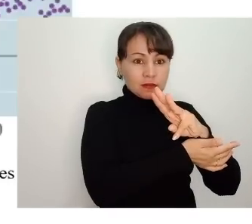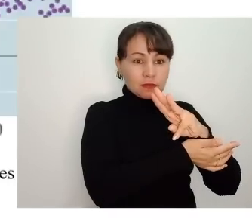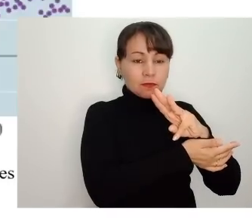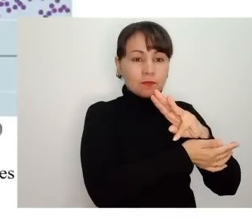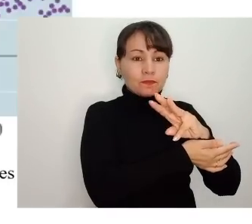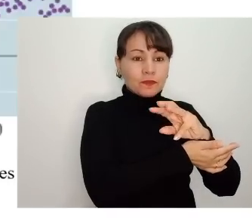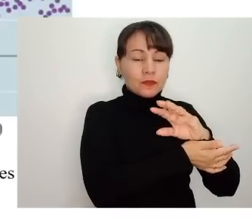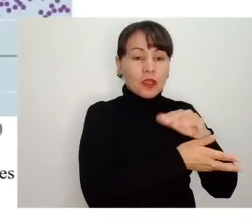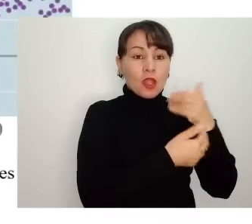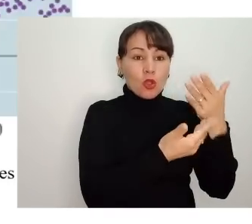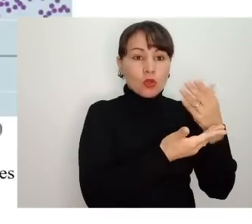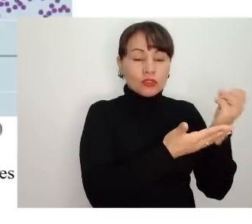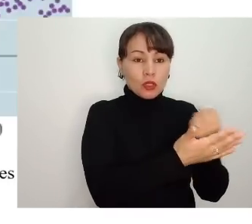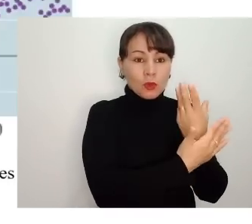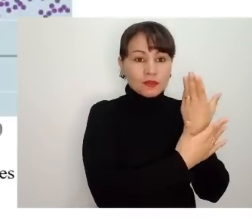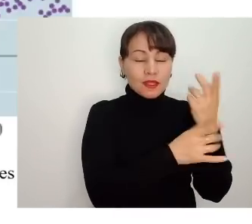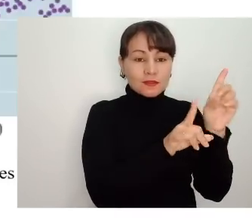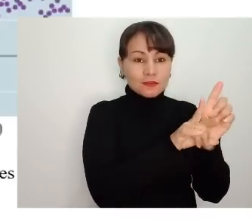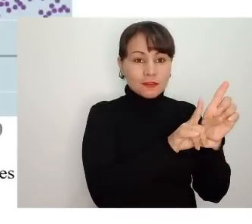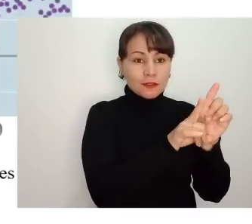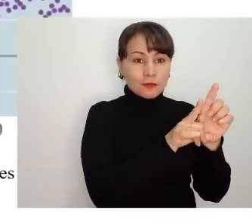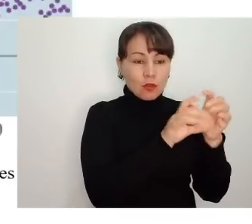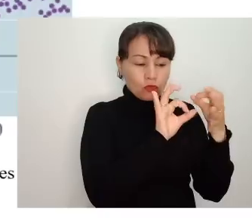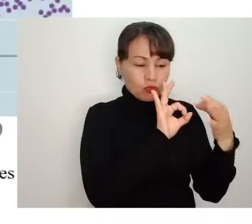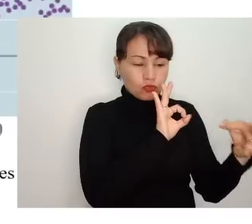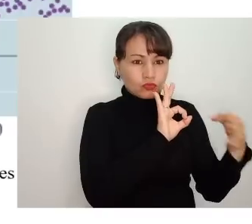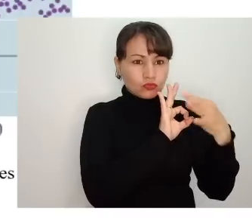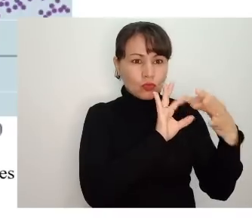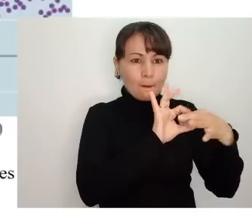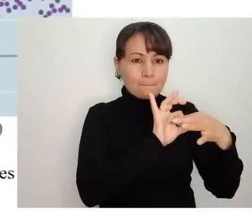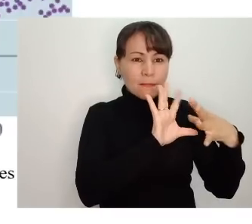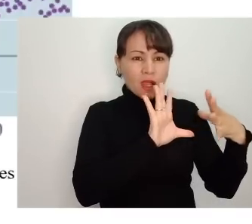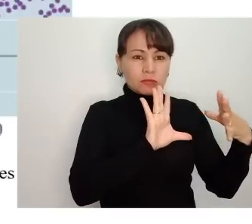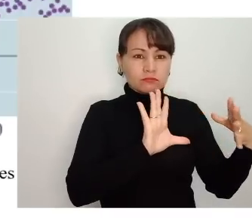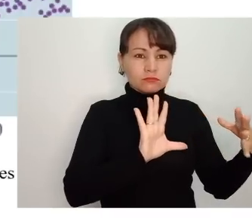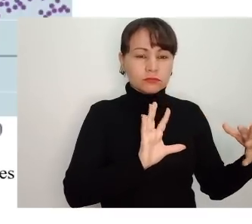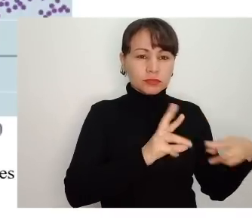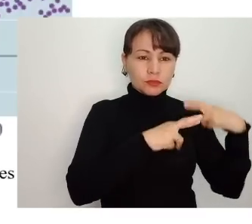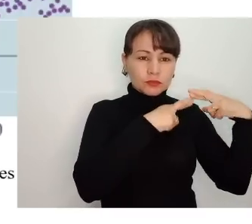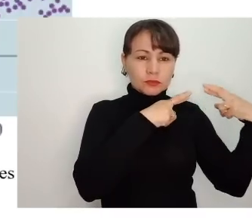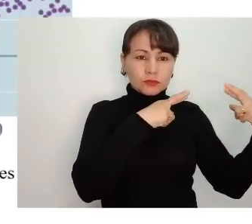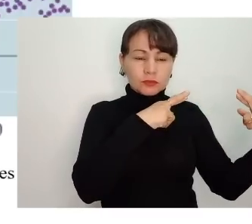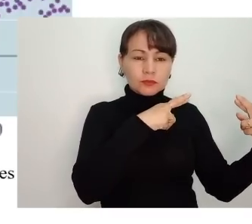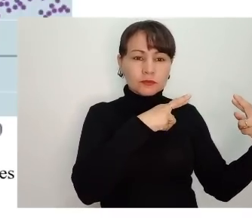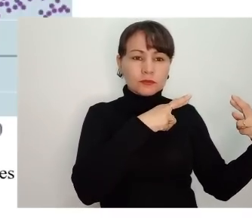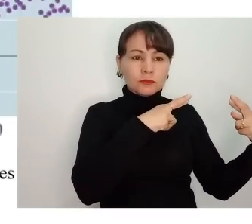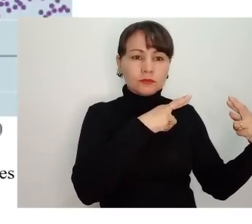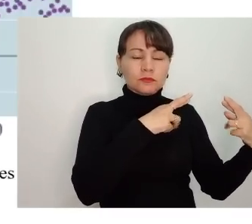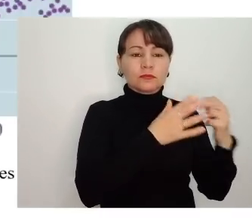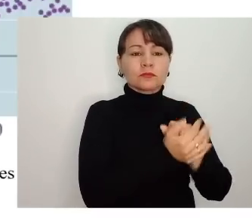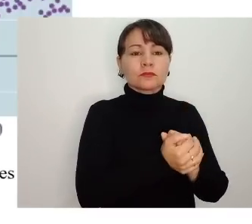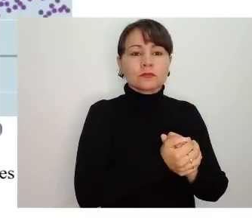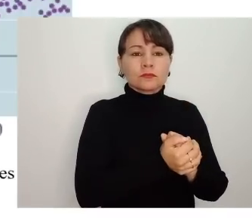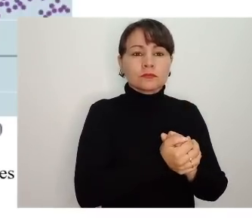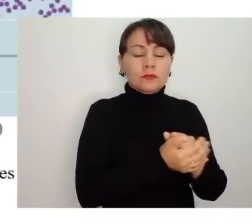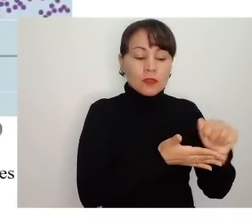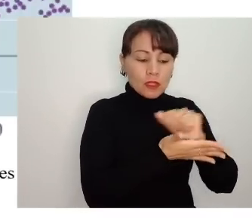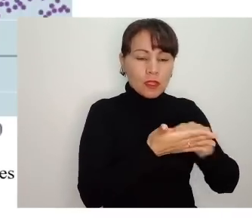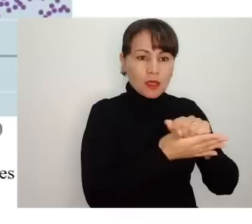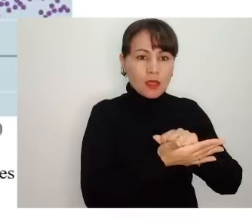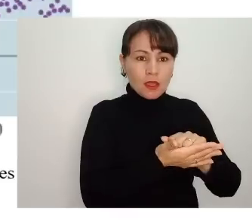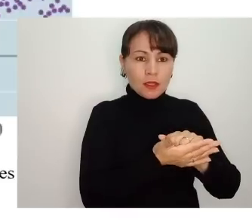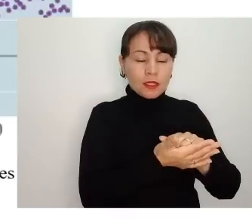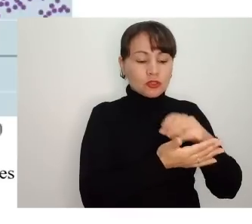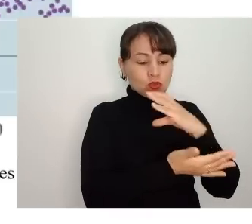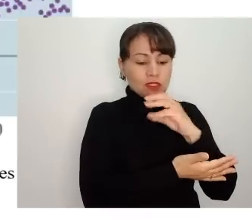CA3, aonde também vai acontecer uma sinapse, uma liberação do neurotransmissor glutamatérgico no dendrito